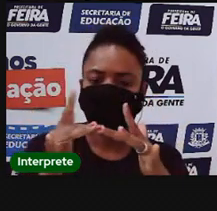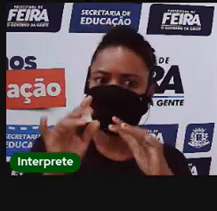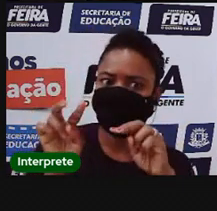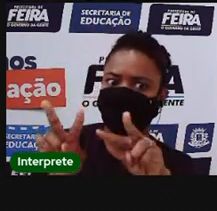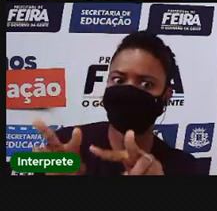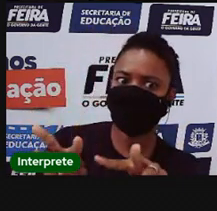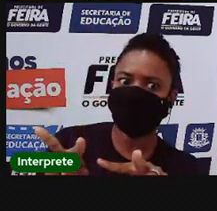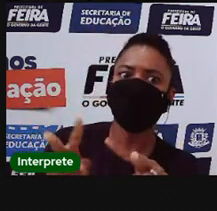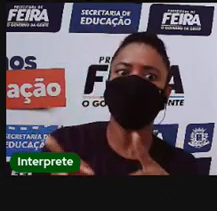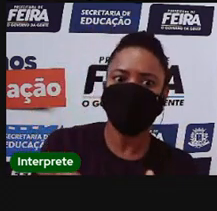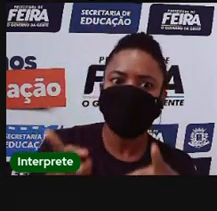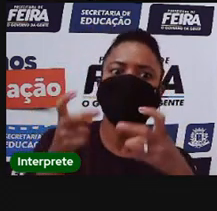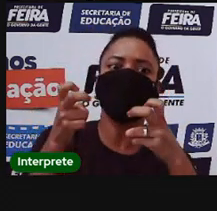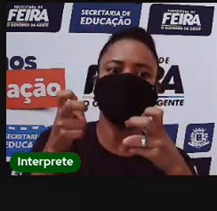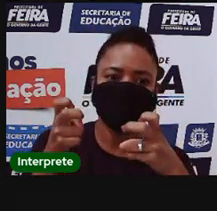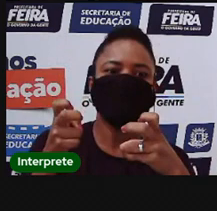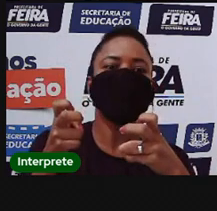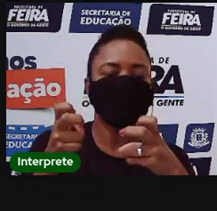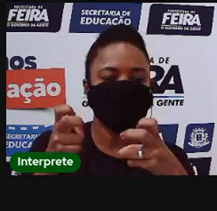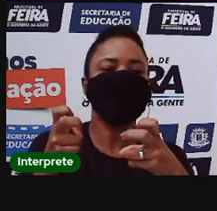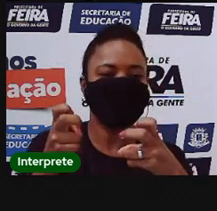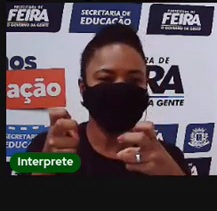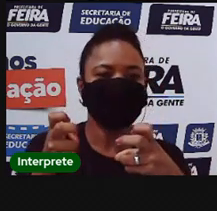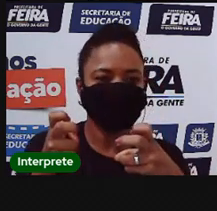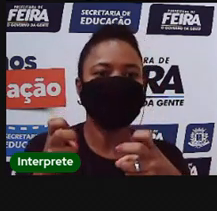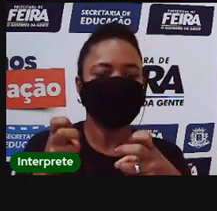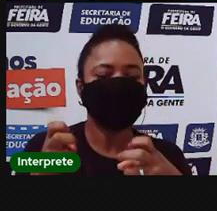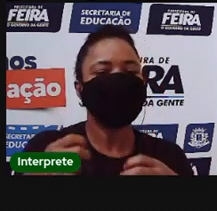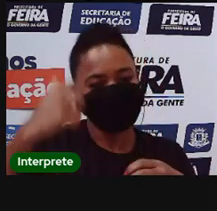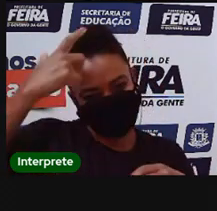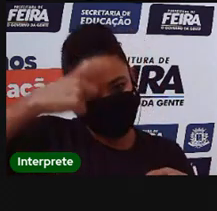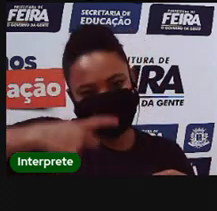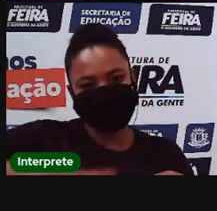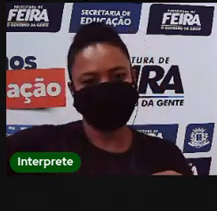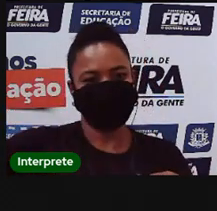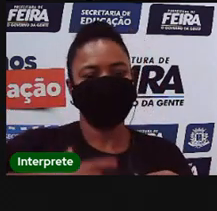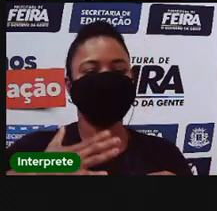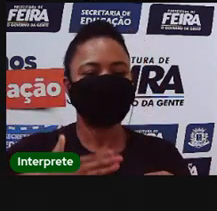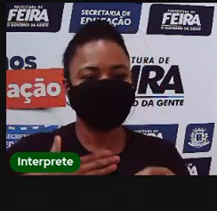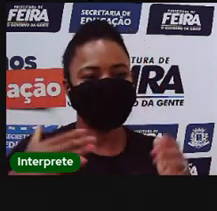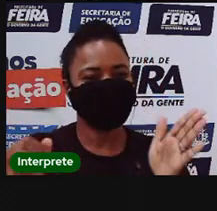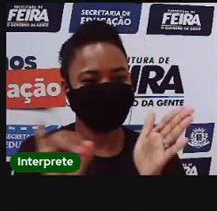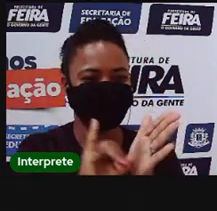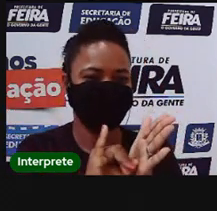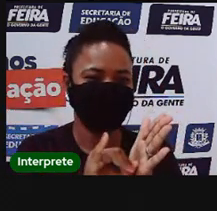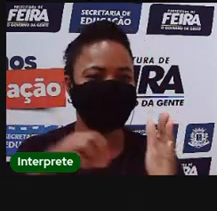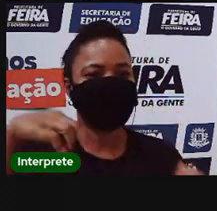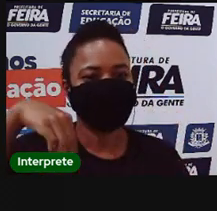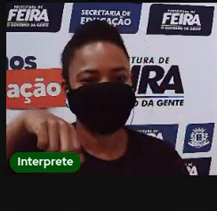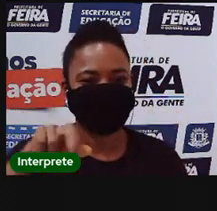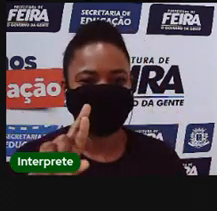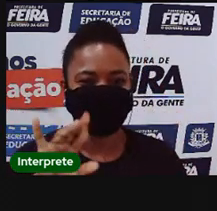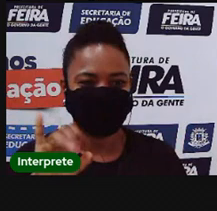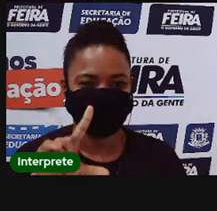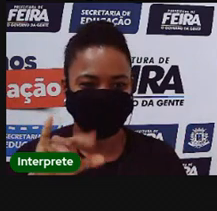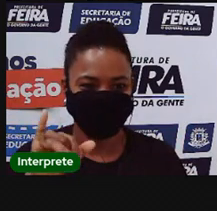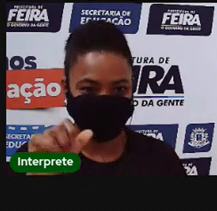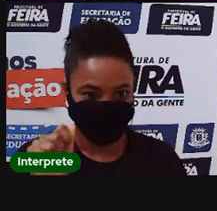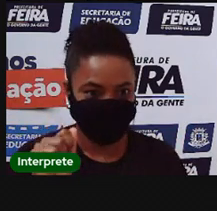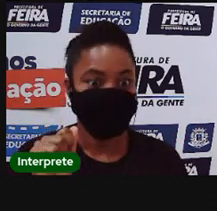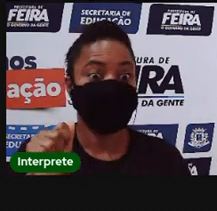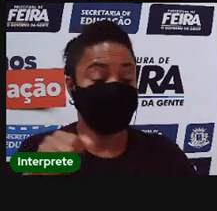identificam e vão ver que tem um pouco de Marília ali, né? Uhum. Então, assim, a dica que eu dou é sempre buscar